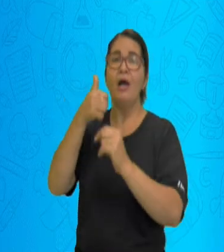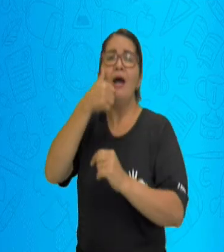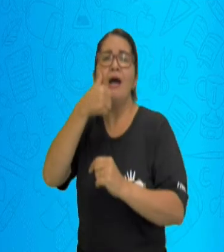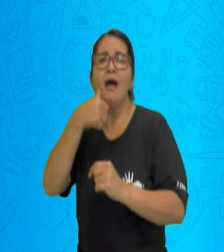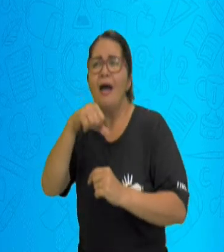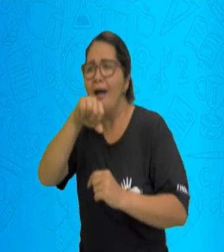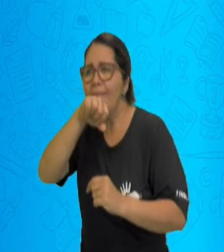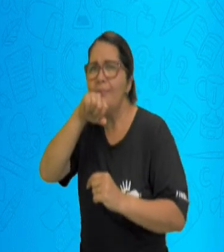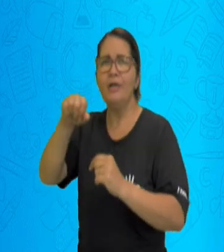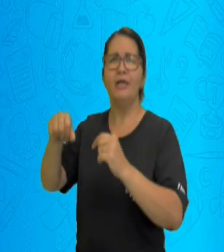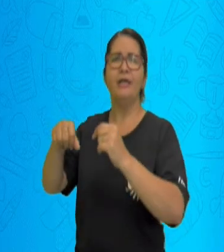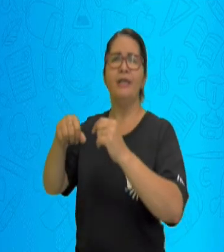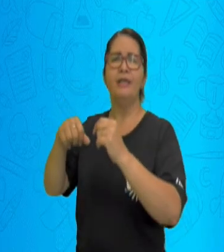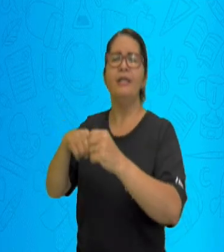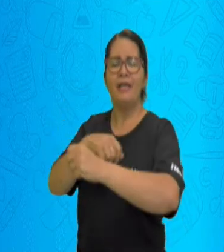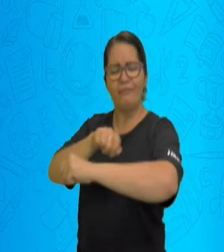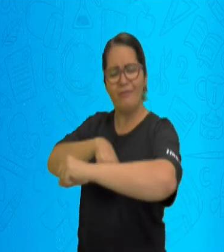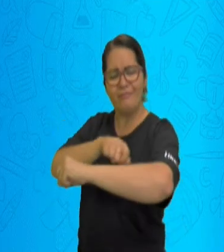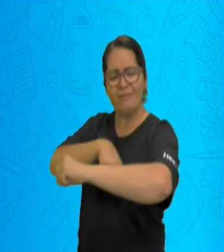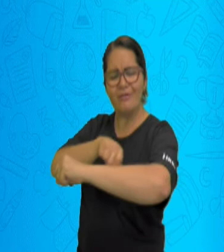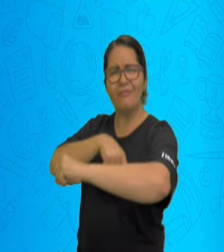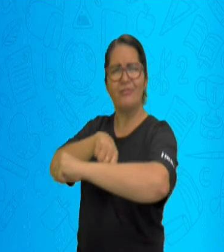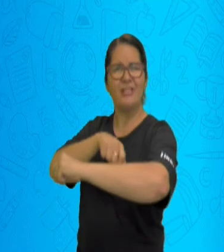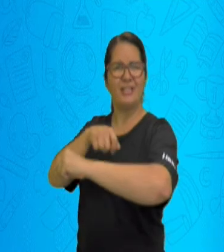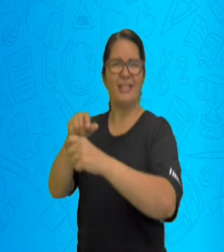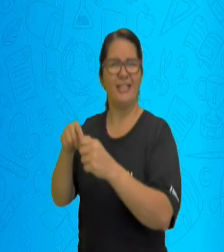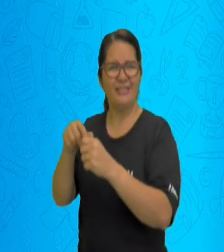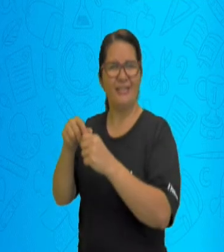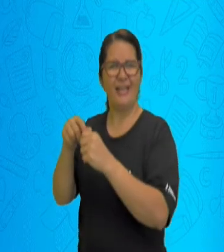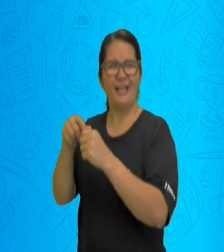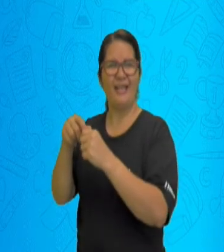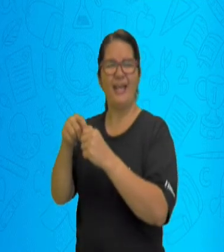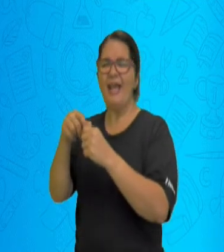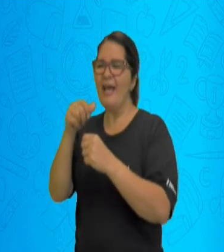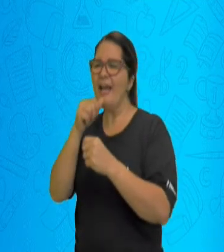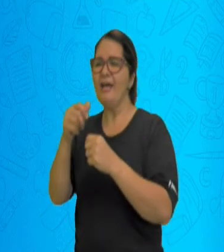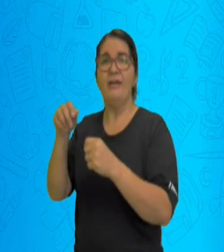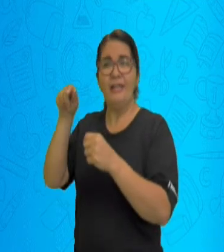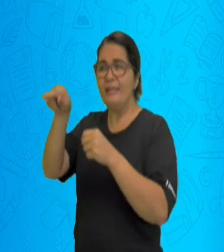em casa, a Lidiane estava na cozinha,